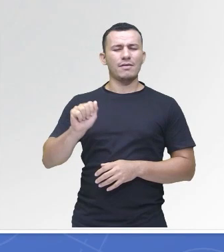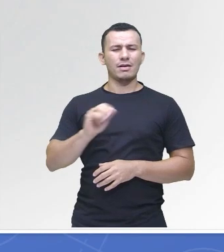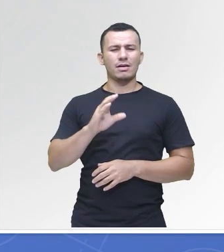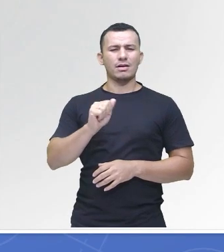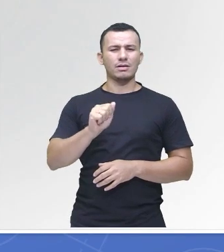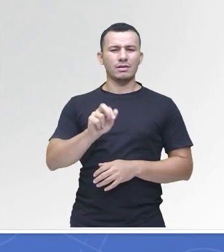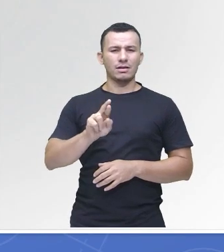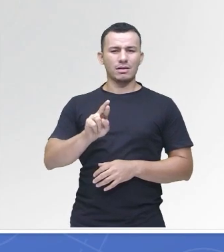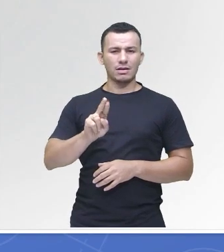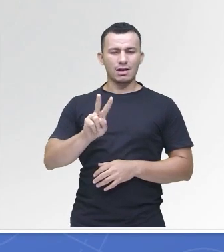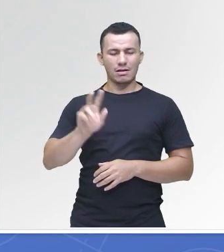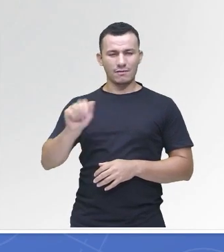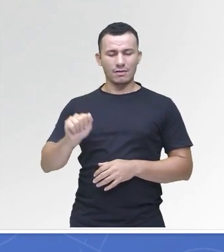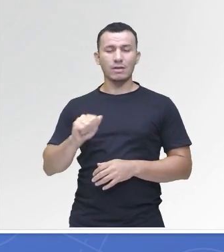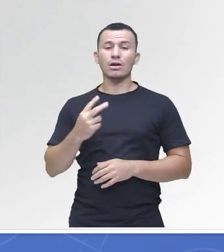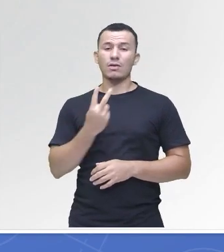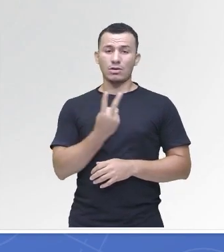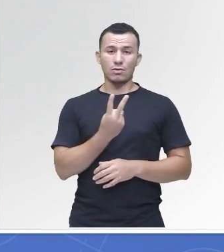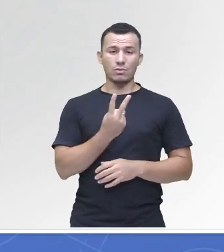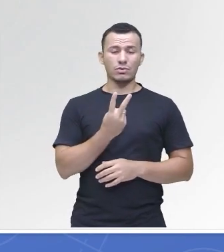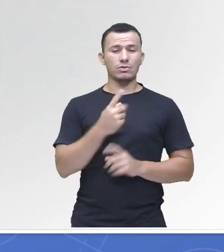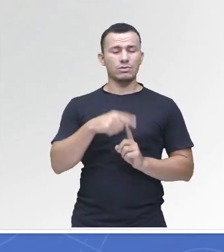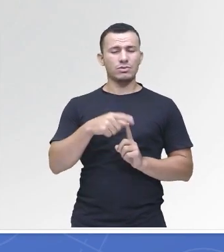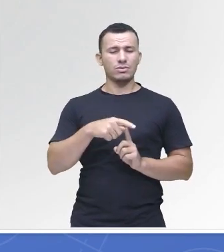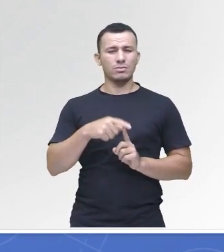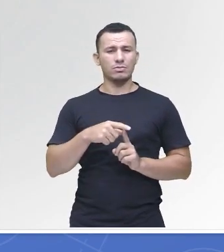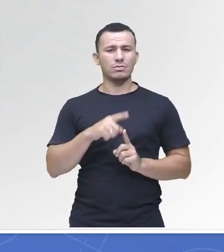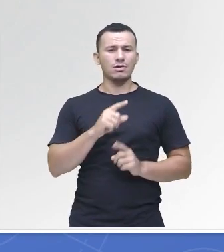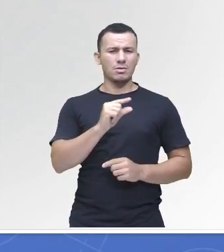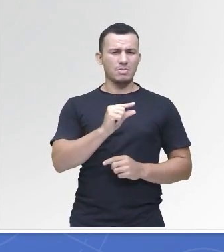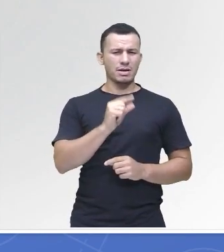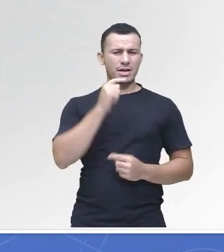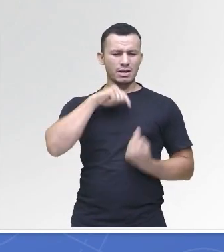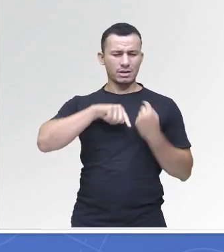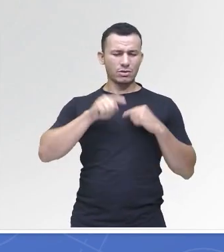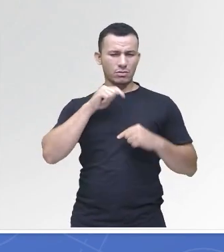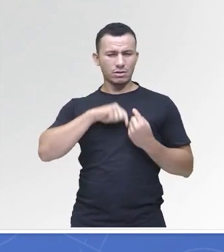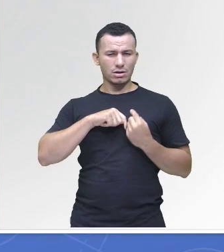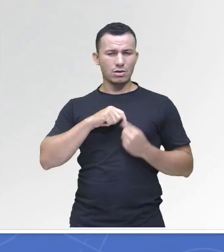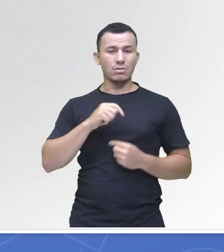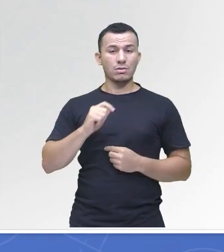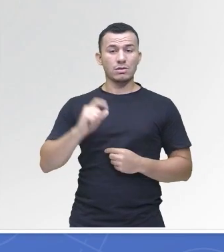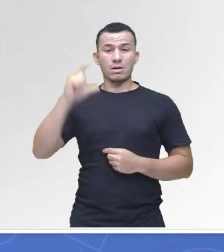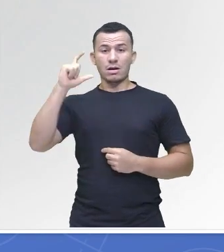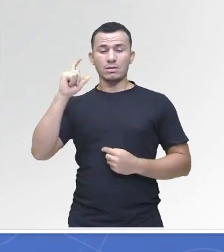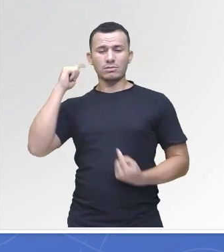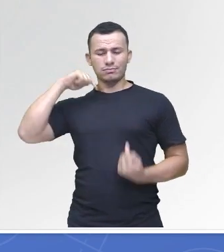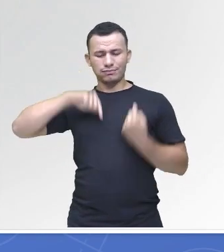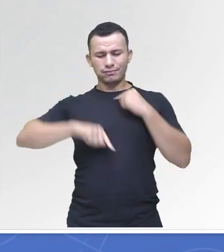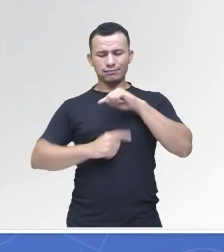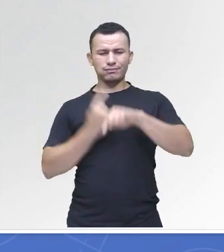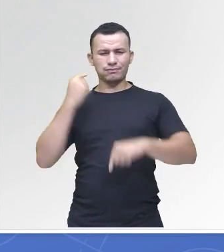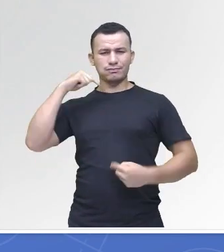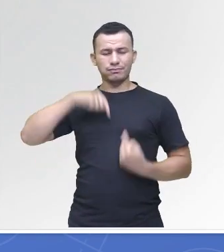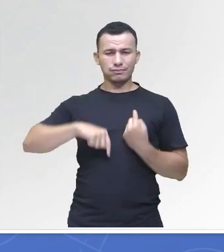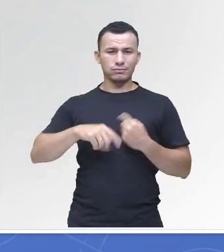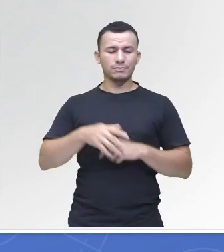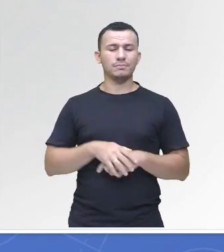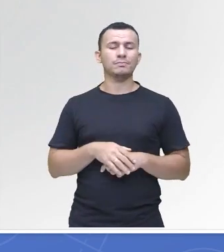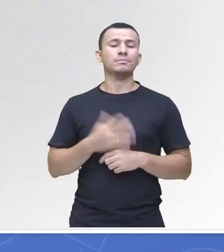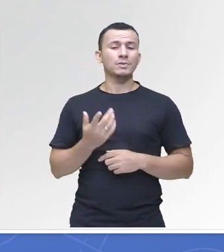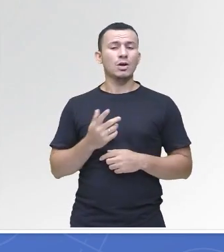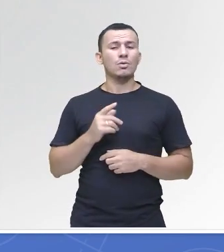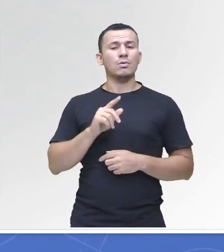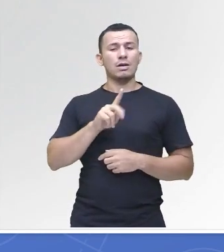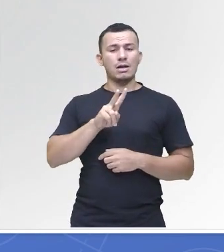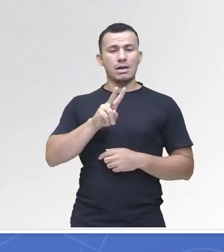2 tipos de circulação, a pequena e a grande circulação. O que leva o gás carbônico geralmente é veia. E